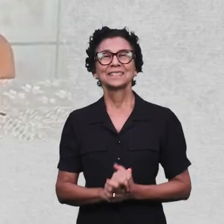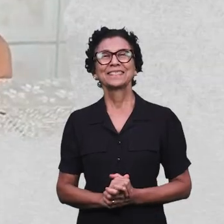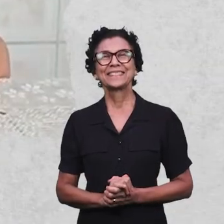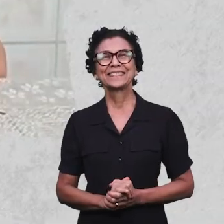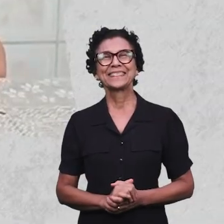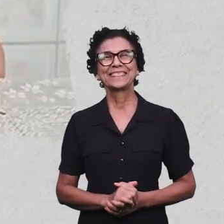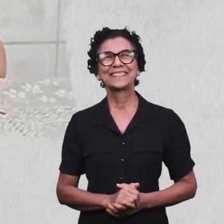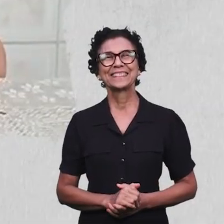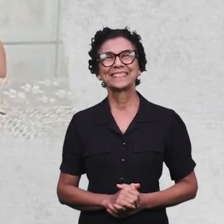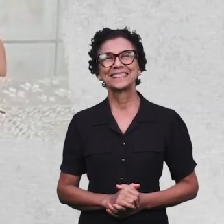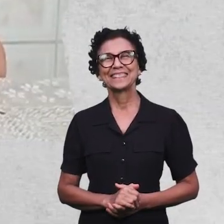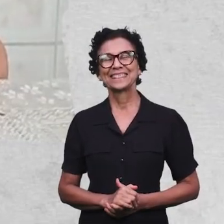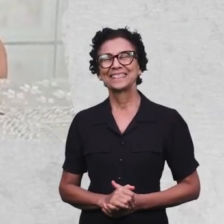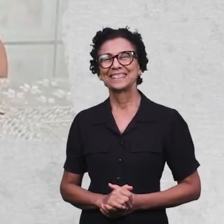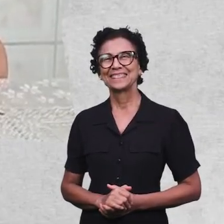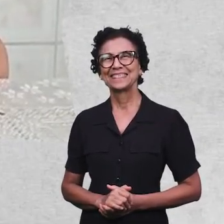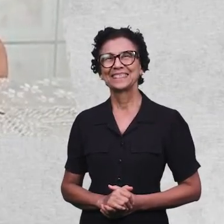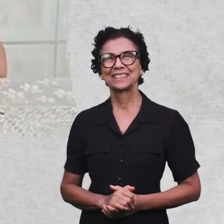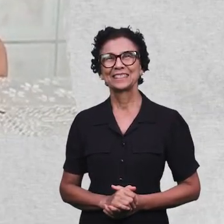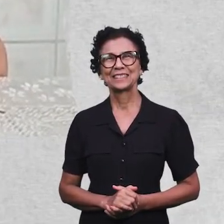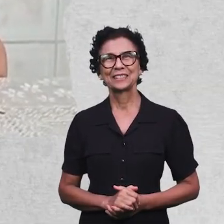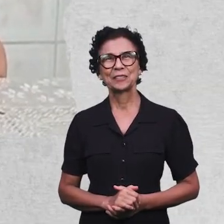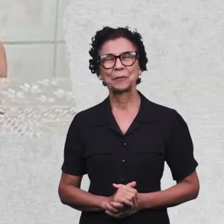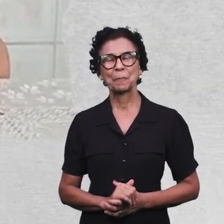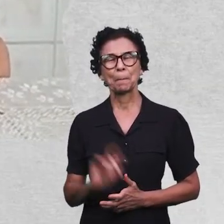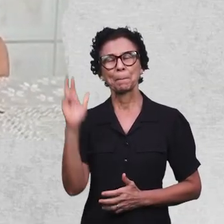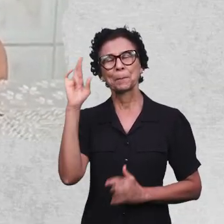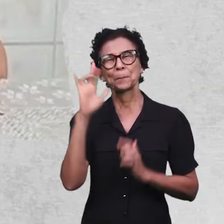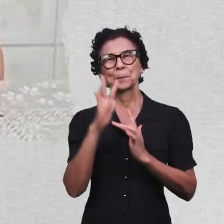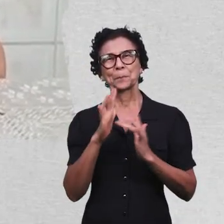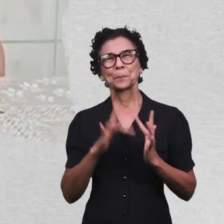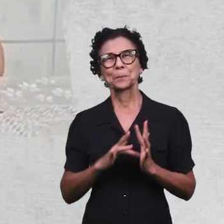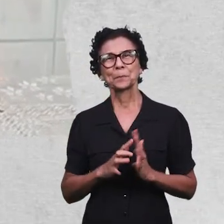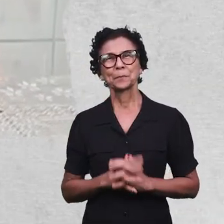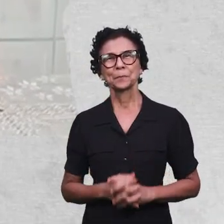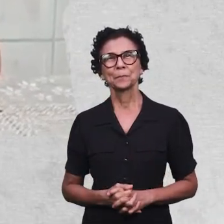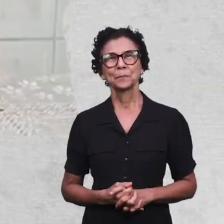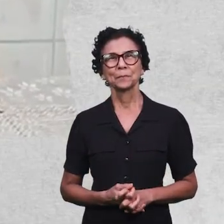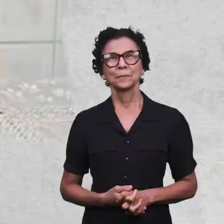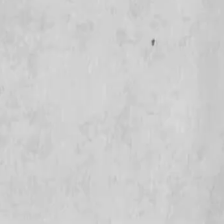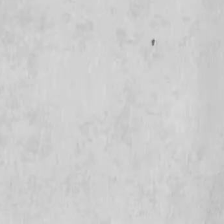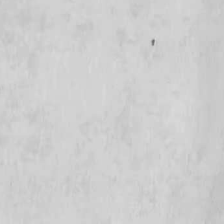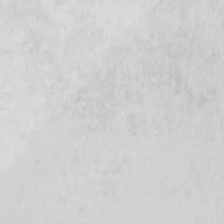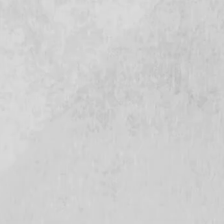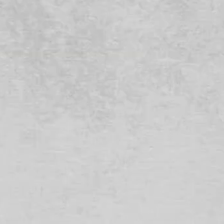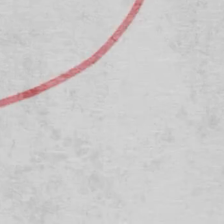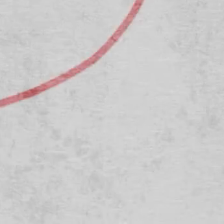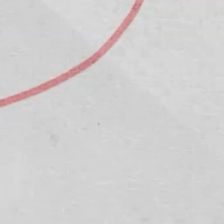Pastor, eu já sei a fé, me ensina a ciência. Paz do Senhor.